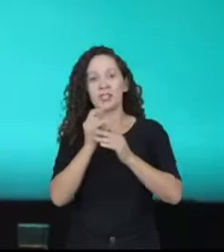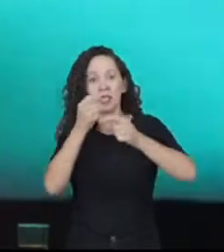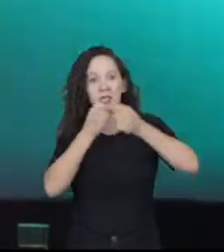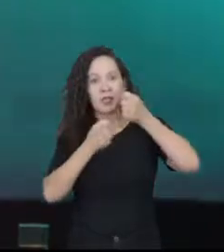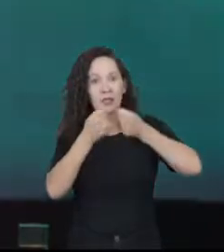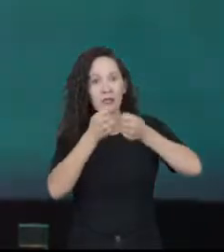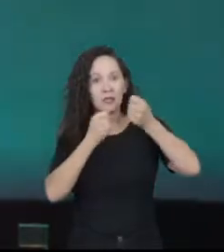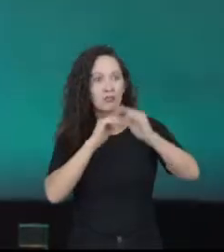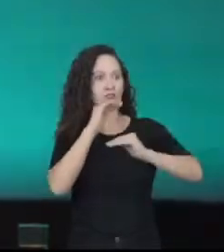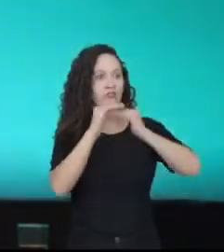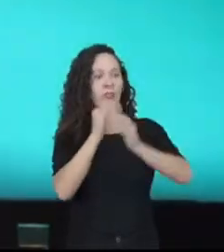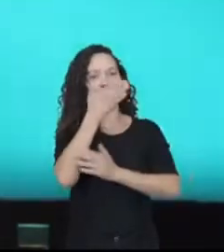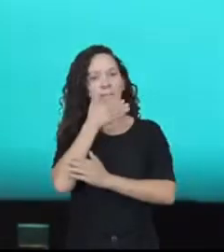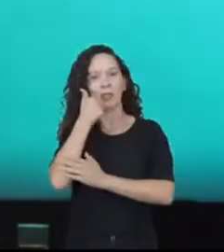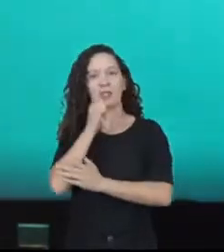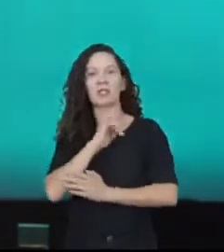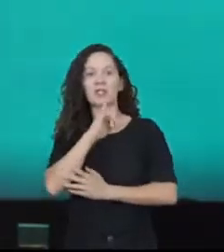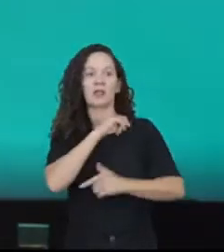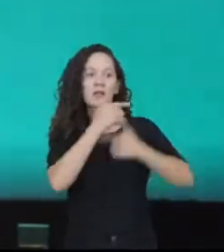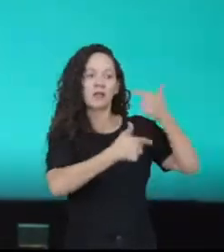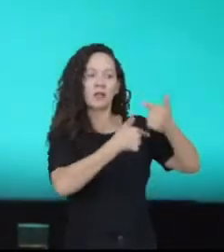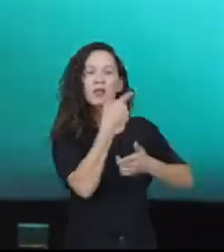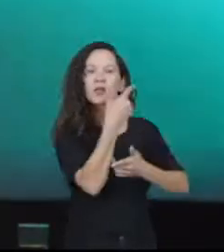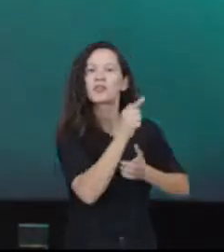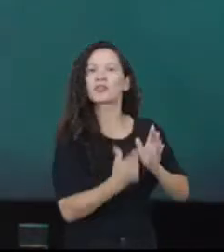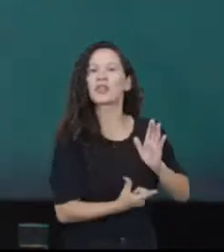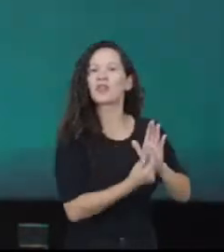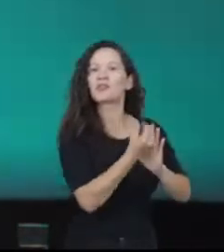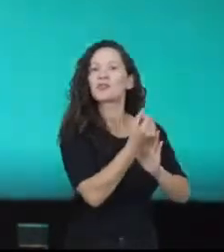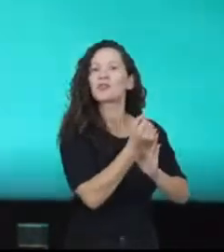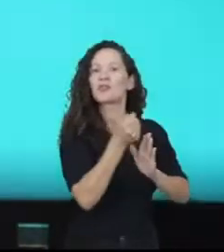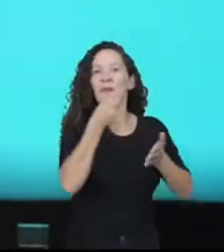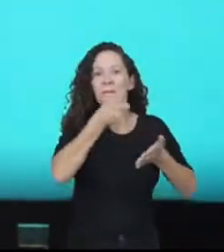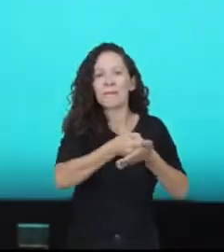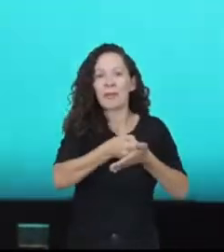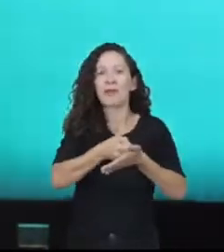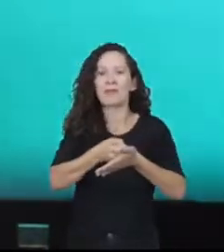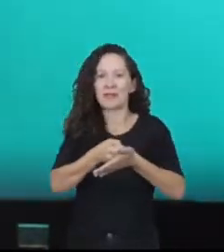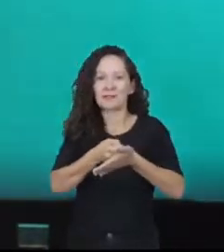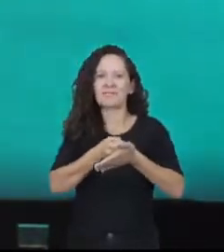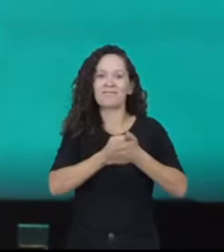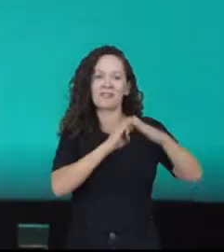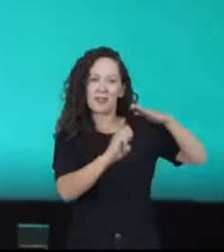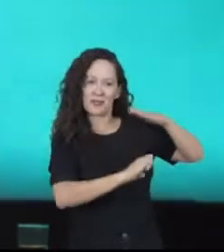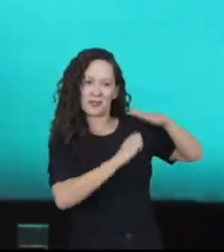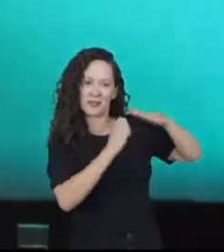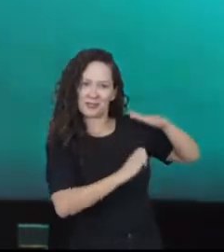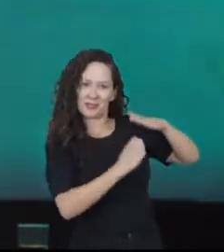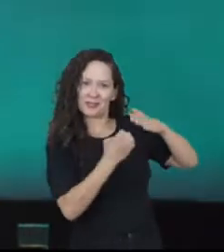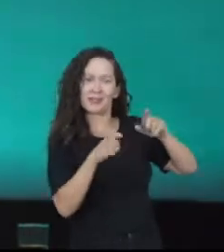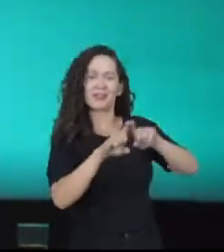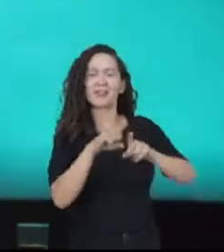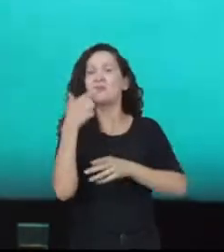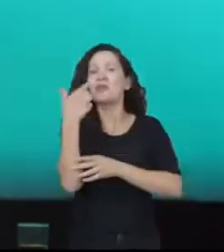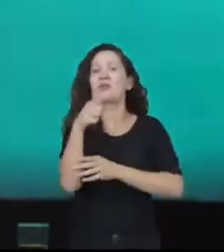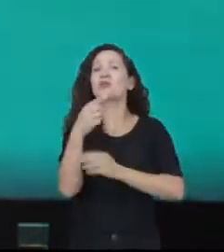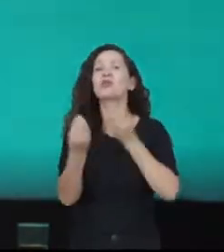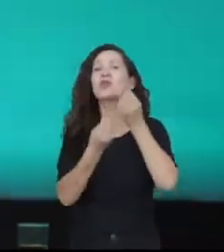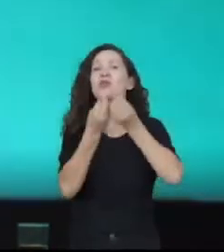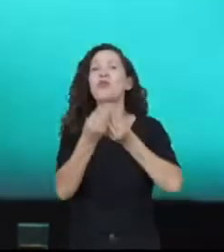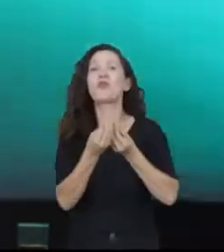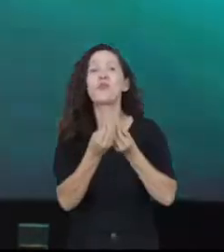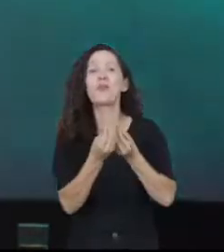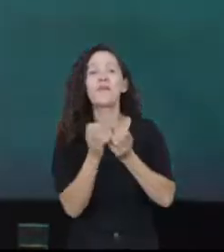os trabalhadores não têm dinheiro para comprar, os empresários também não terão para quem vender.